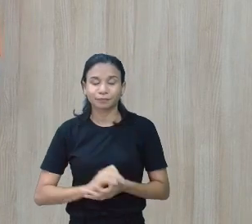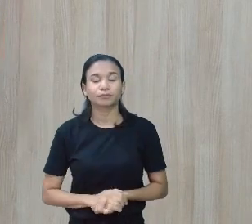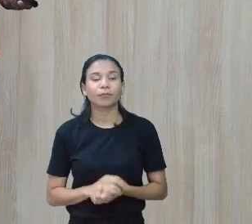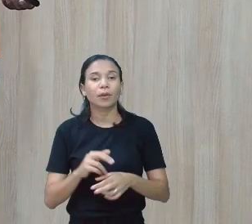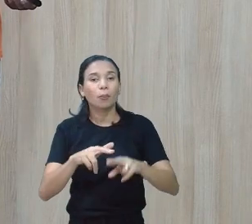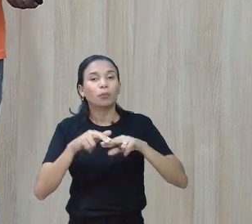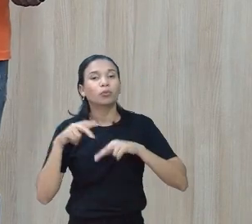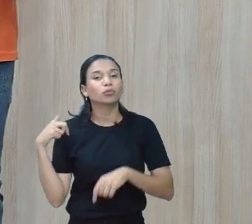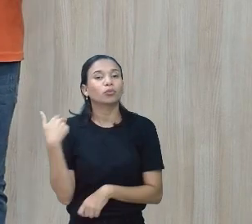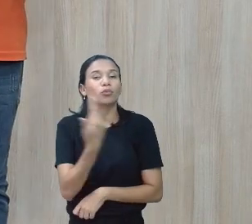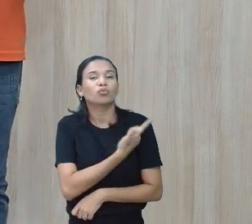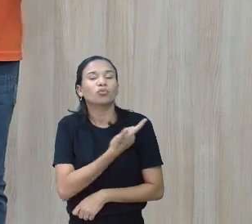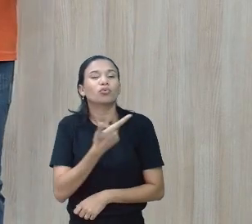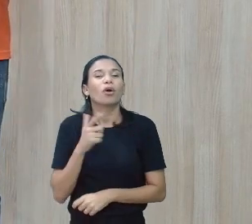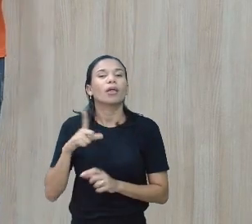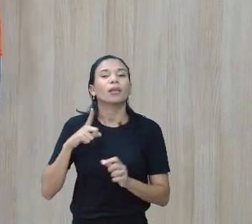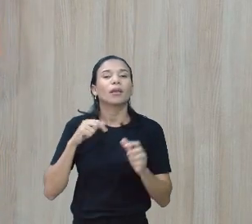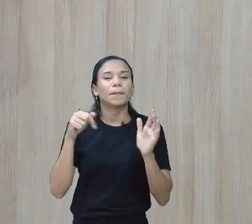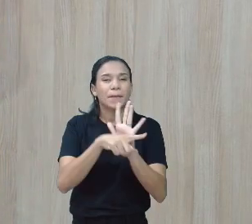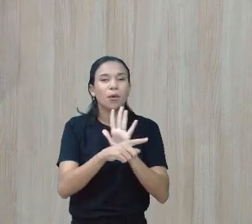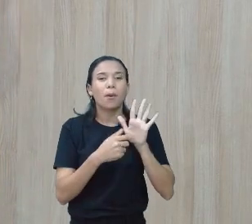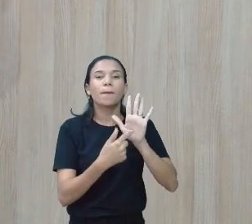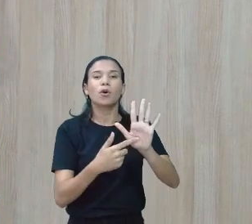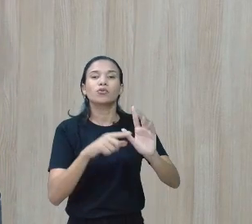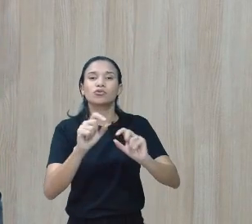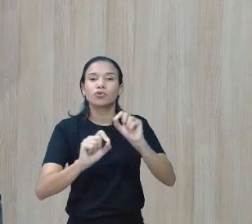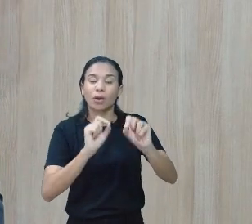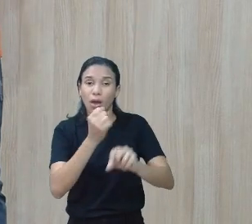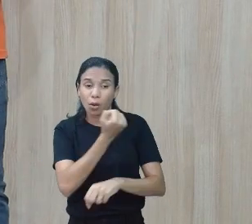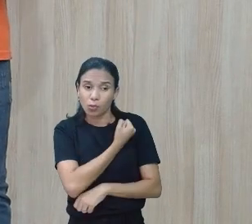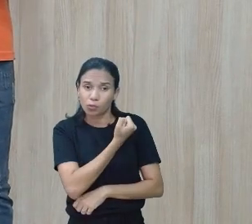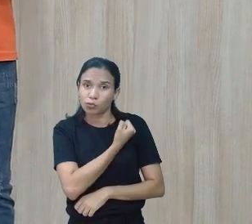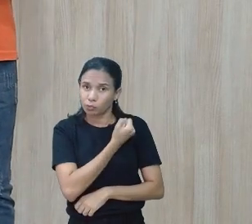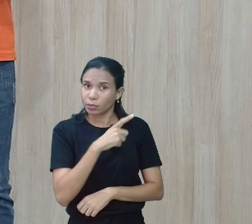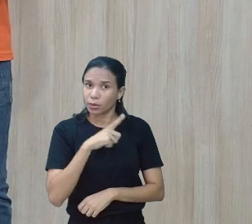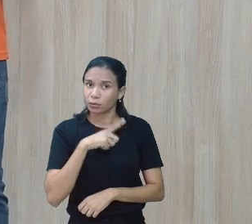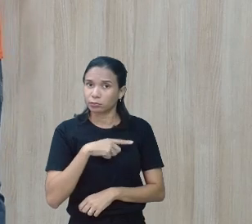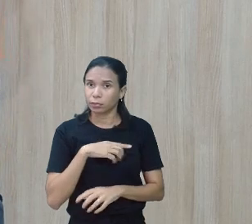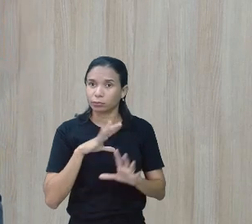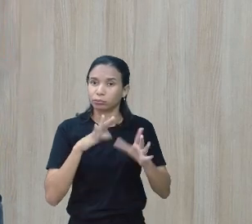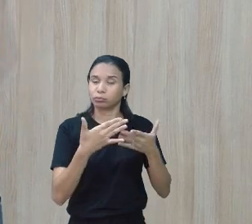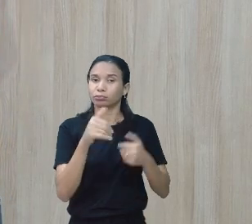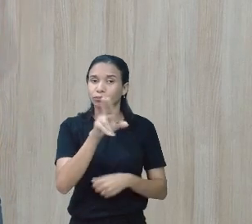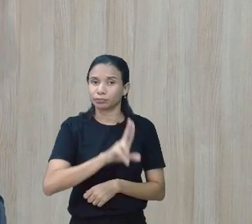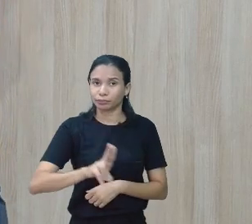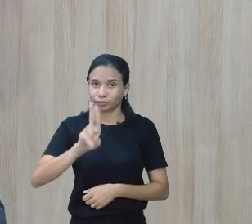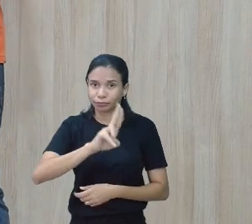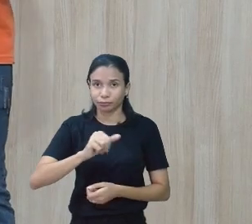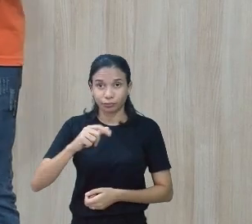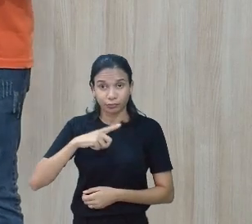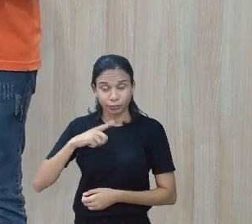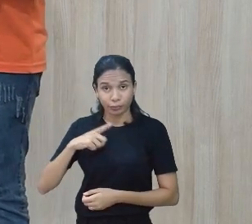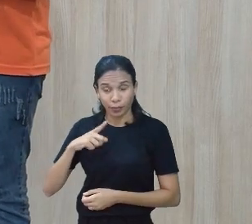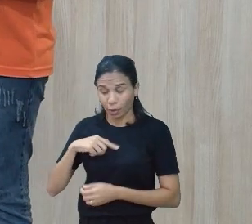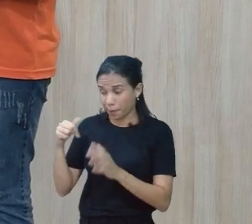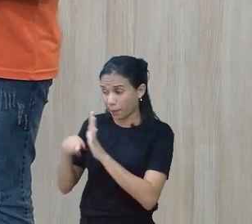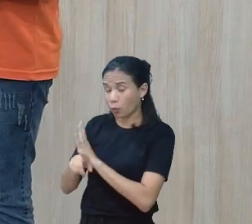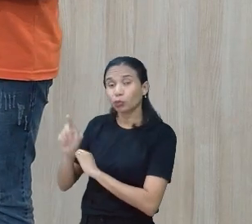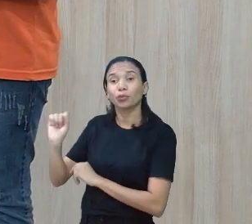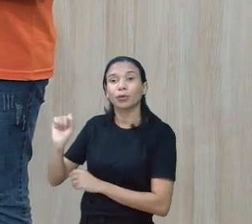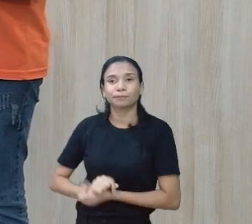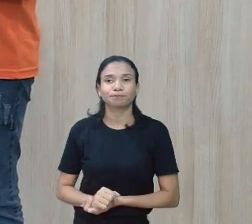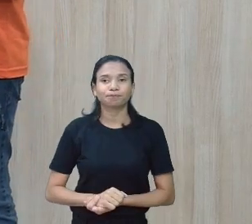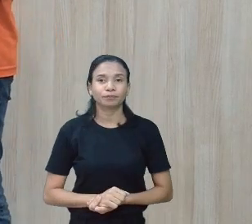Então, a questão a seguir vai tratar sobre números em um desses formatos. No caso dessa questão, ele